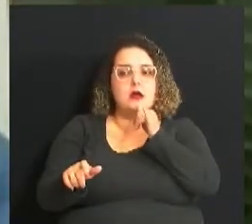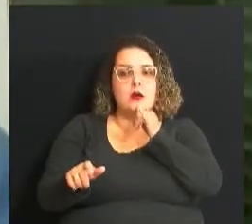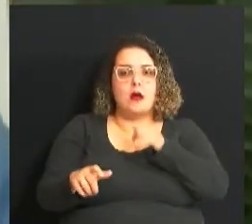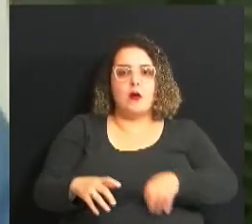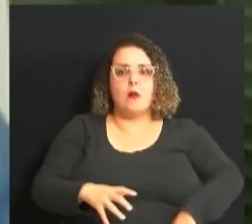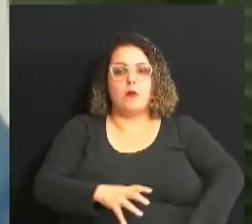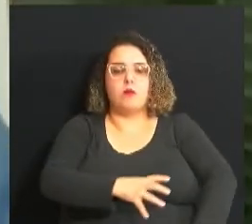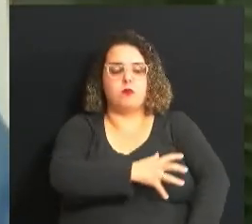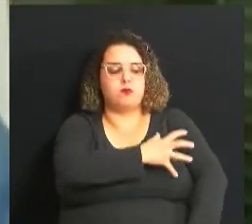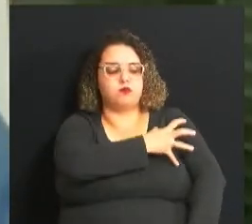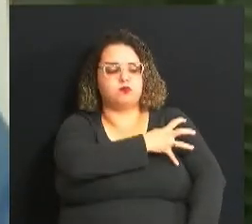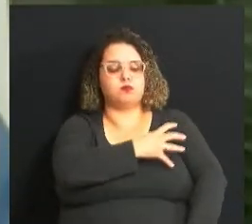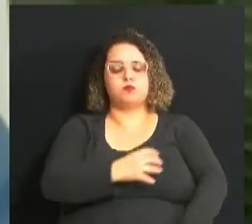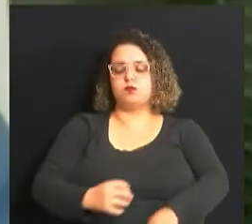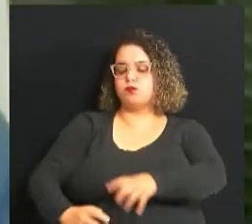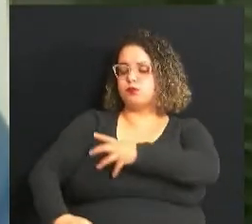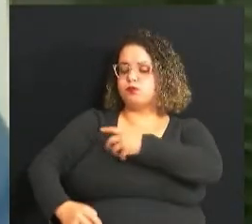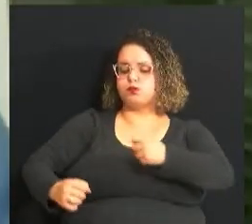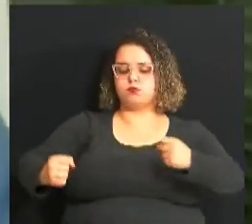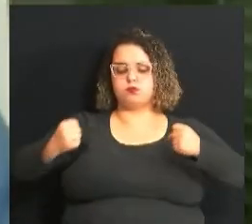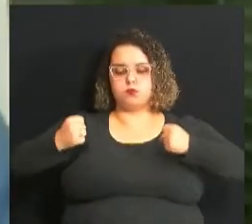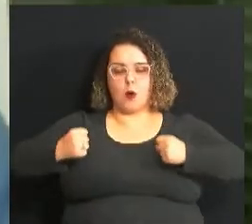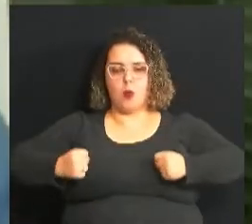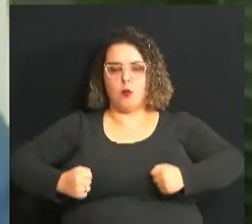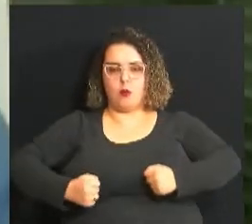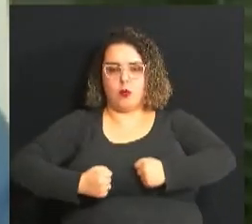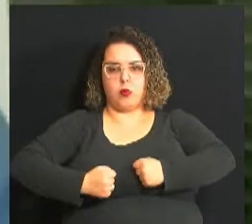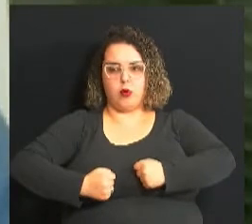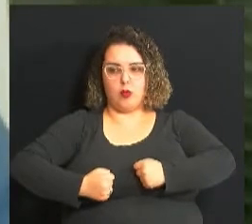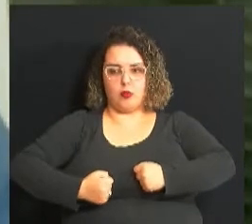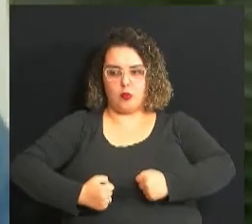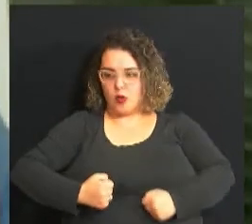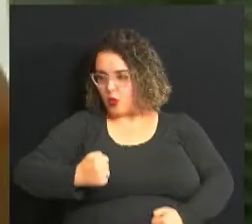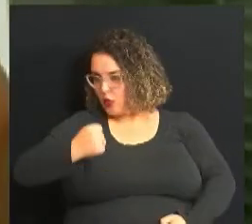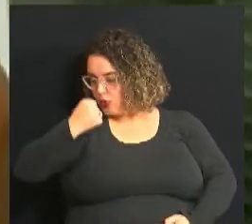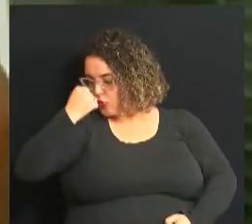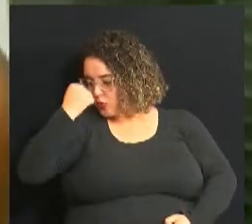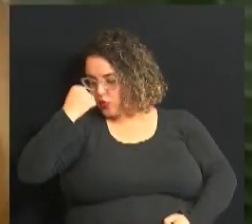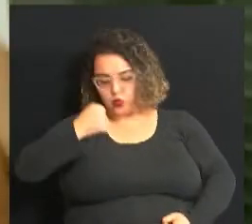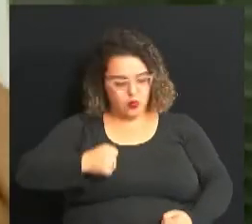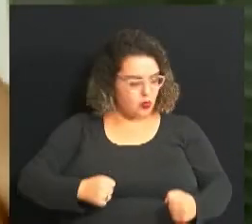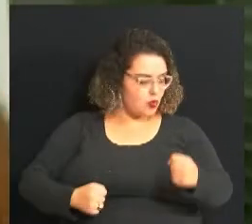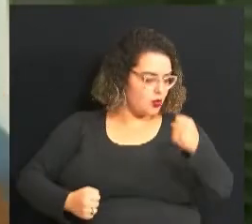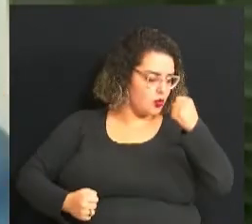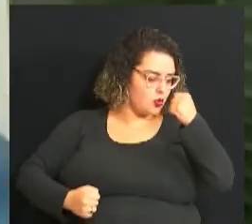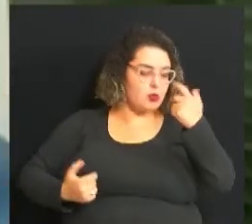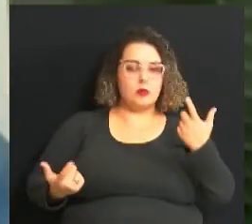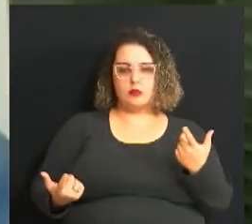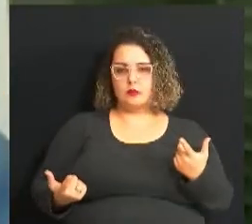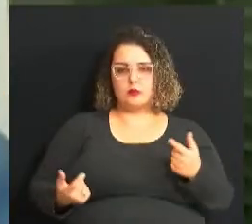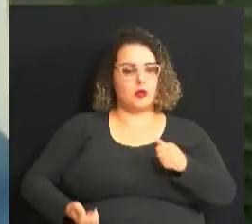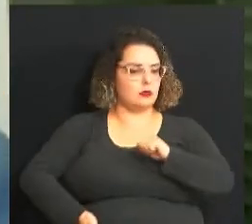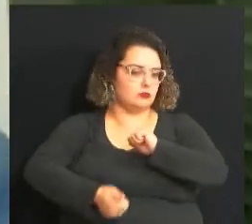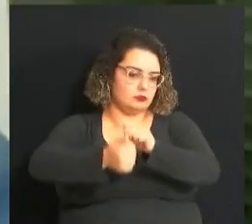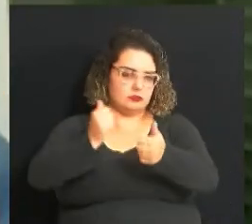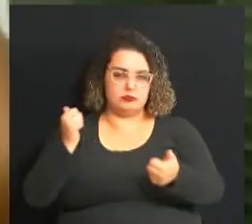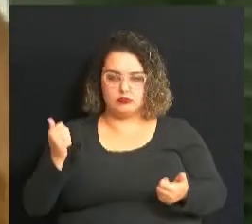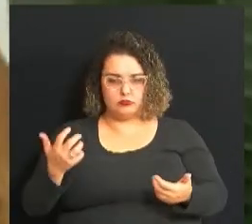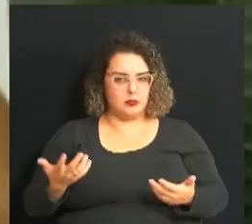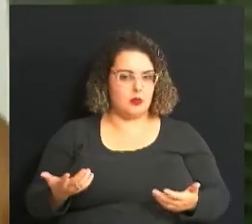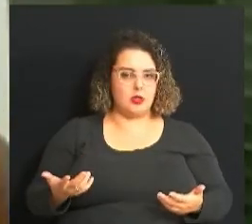músculo, esses jovens que participam de competições de ginástica,